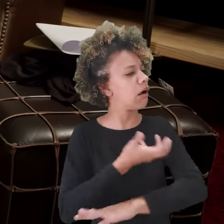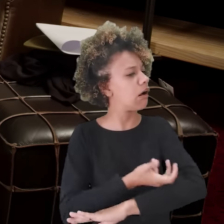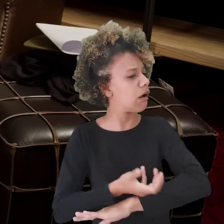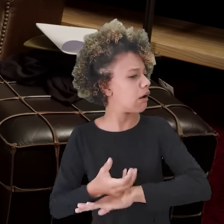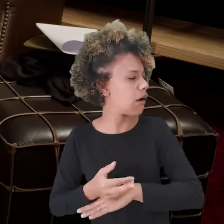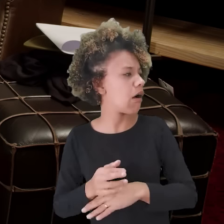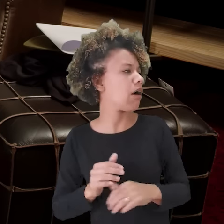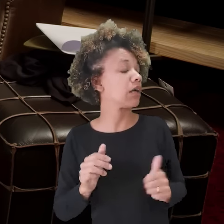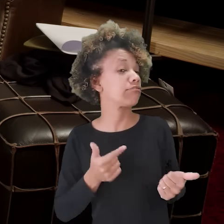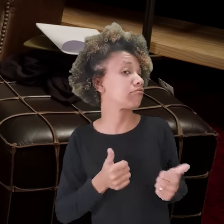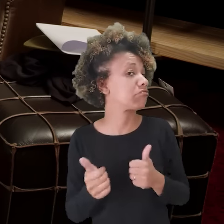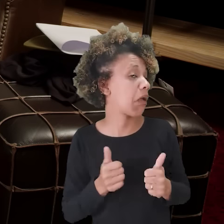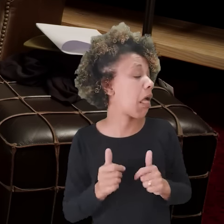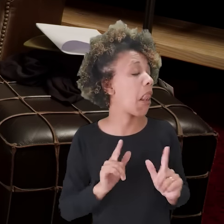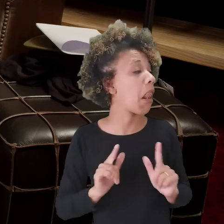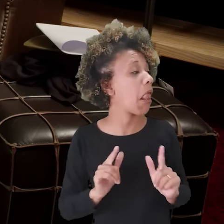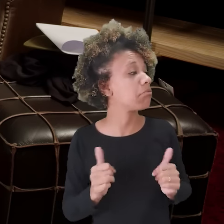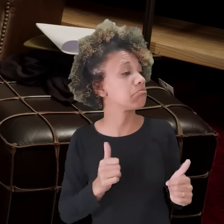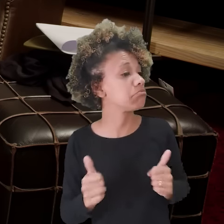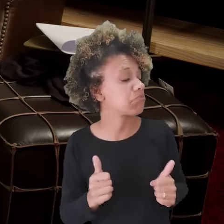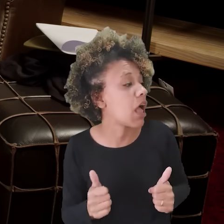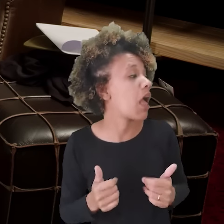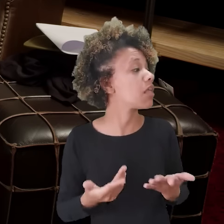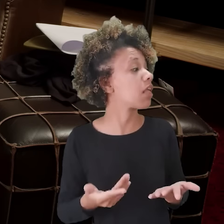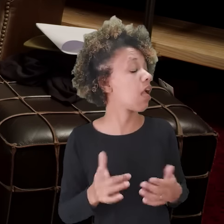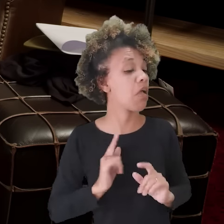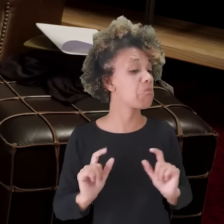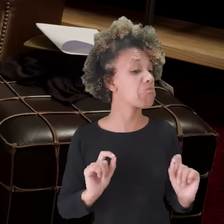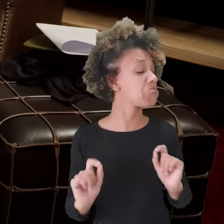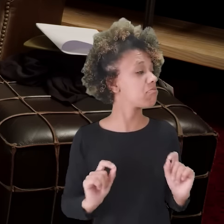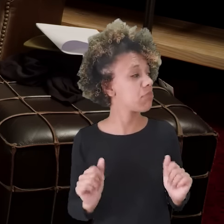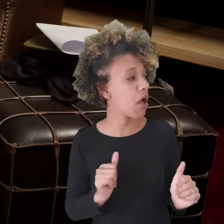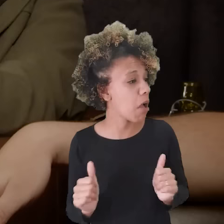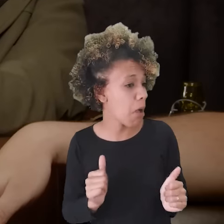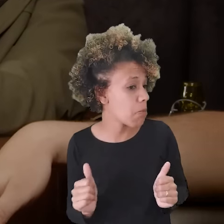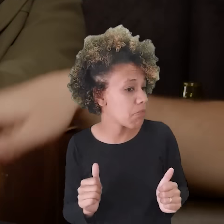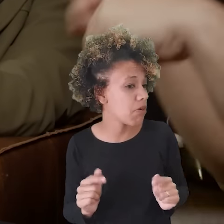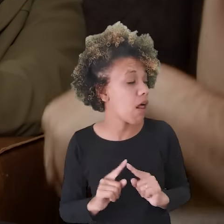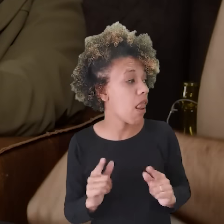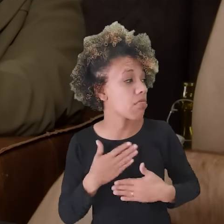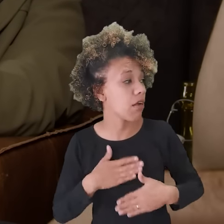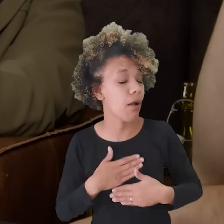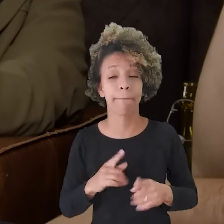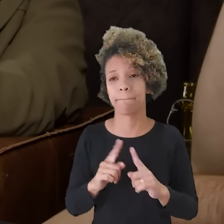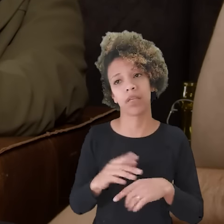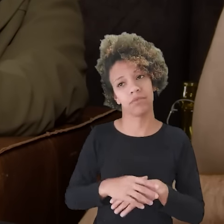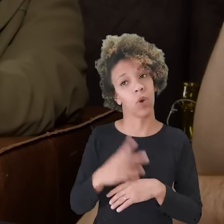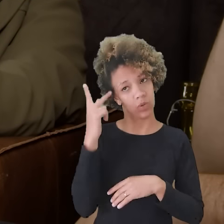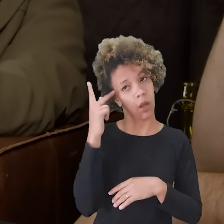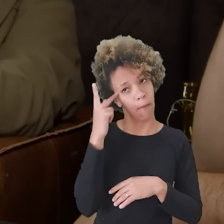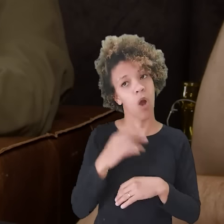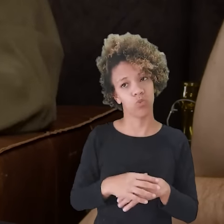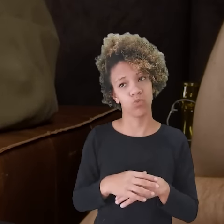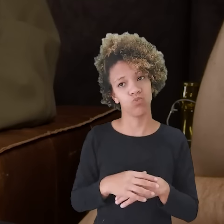que é High level tipo assim que é negócio de qualidade se você sabe dessas coisas eu comecei a ser maconheiro em São Paulo